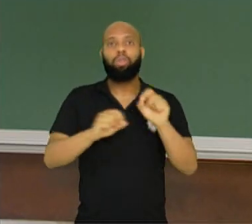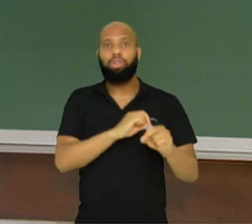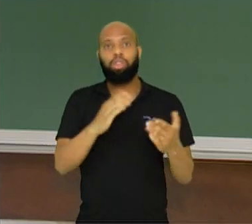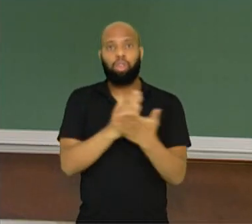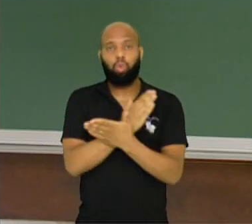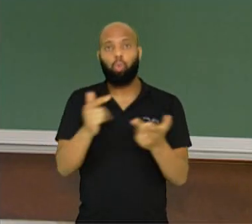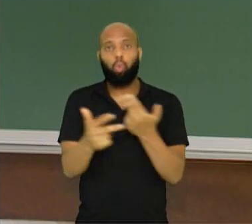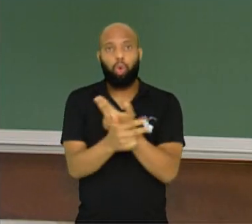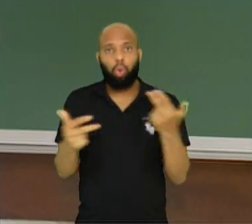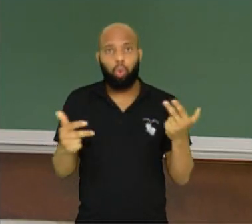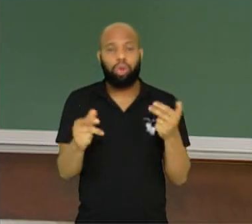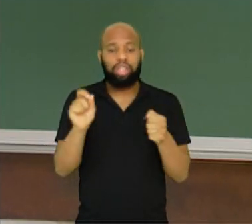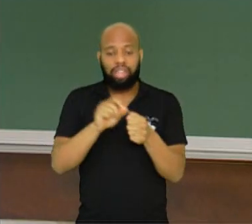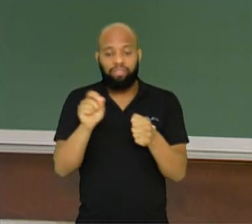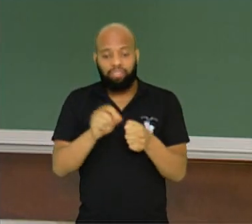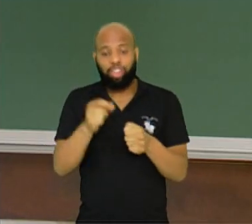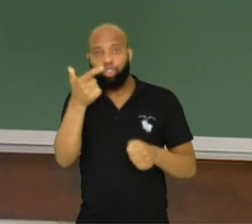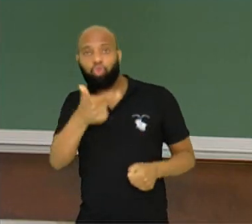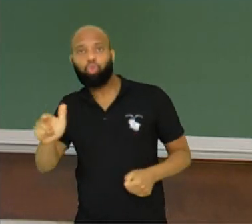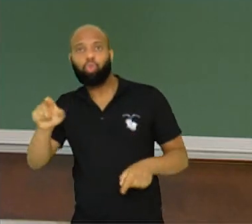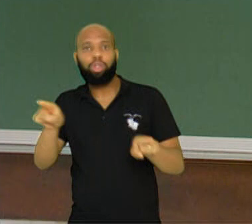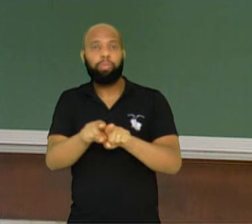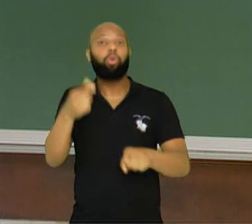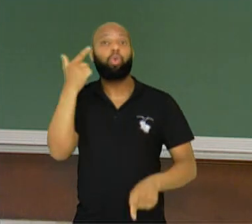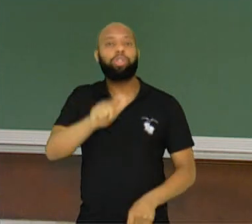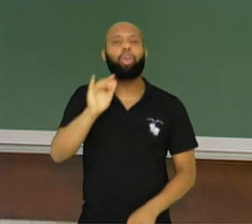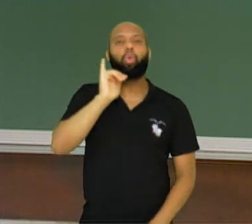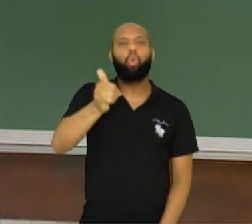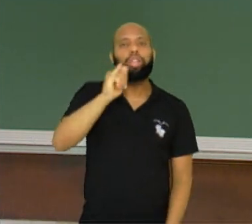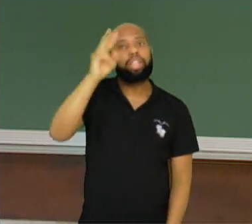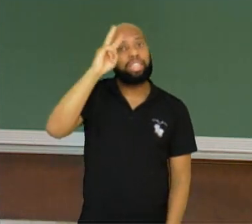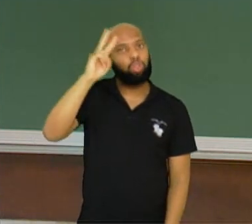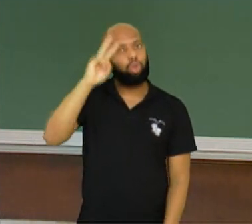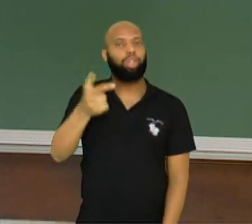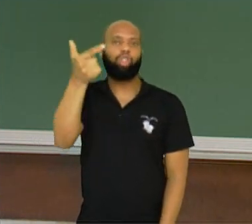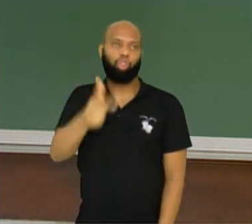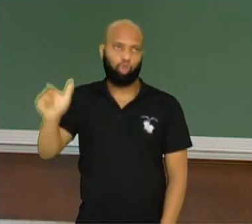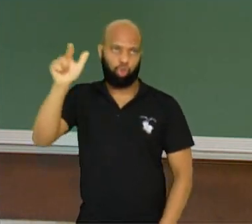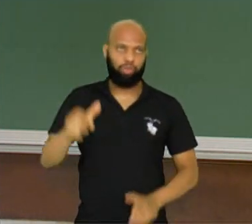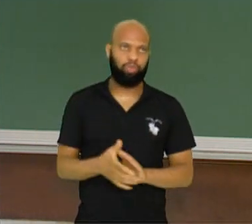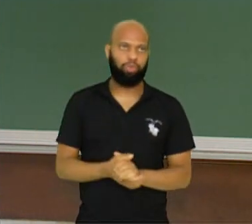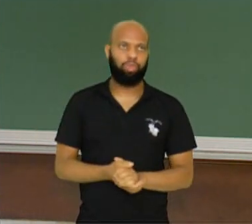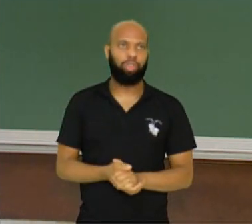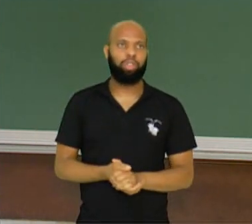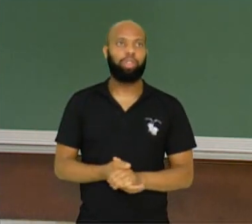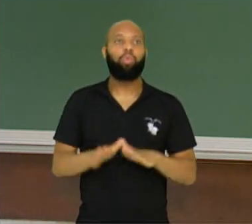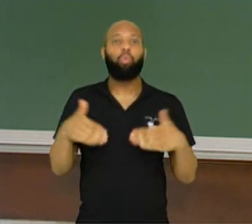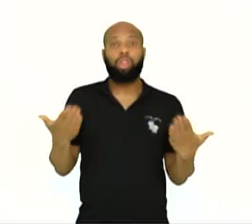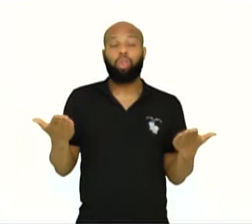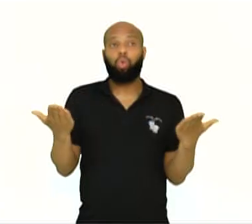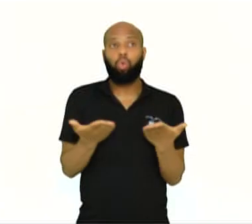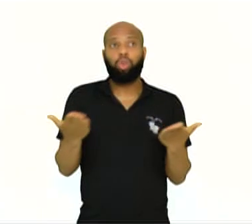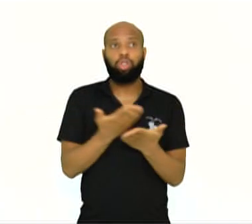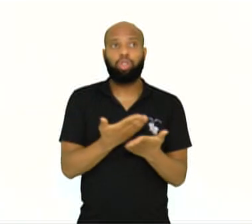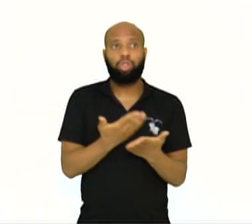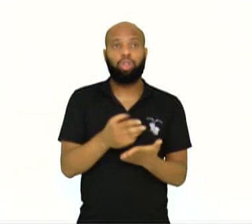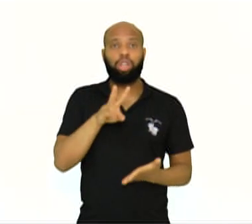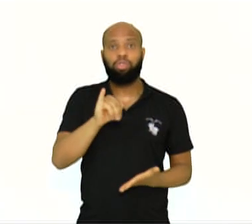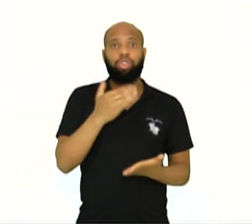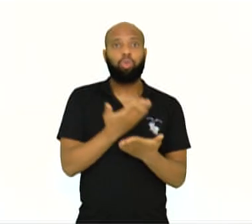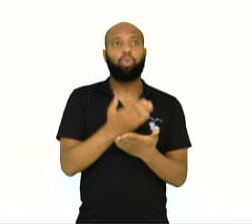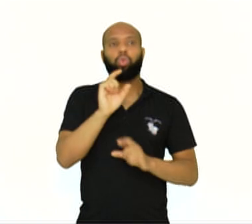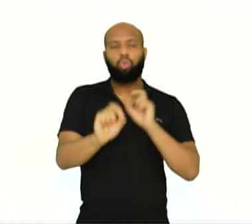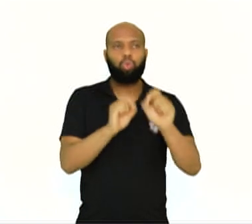reconta a história, né? A nossa história. E na nossa aula de hoje, então, nós vamos estudar